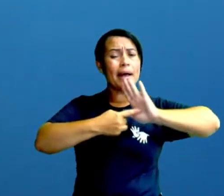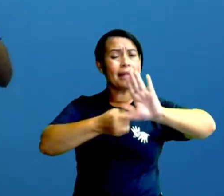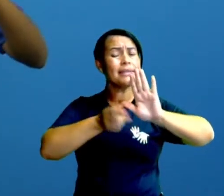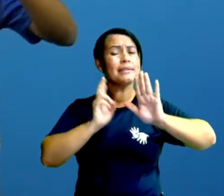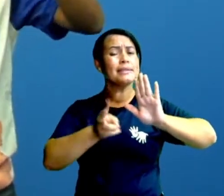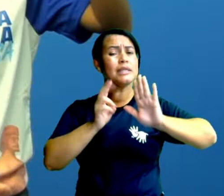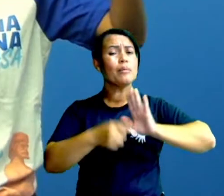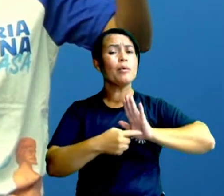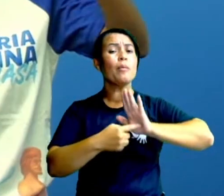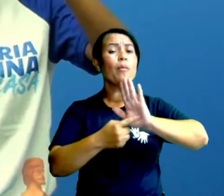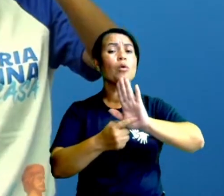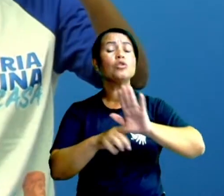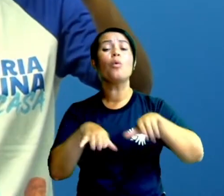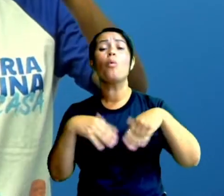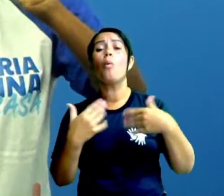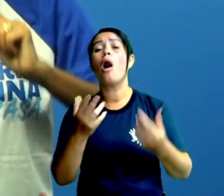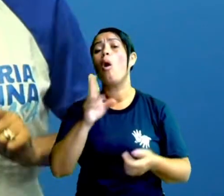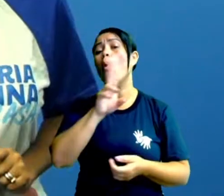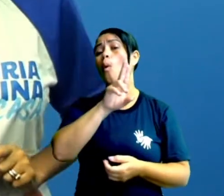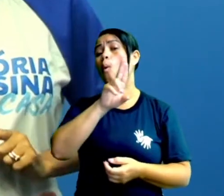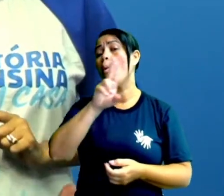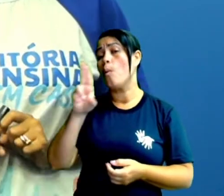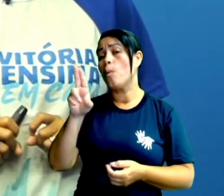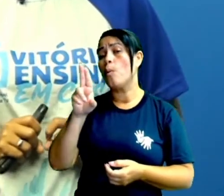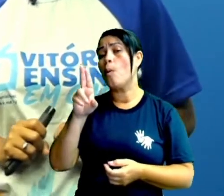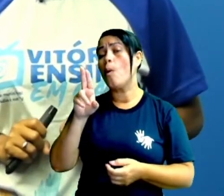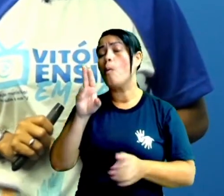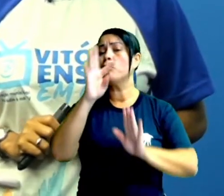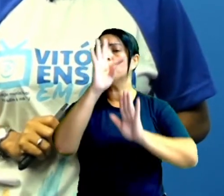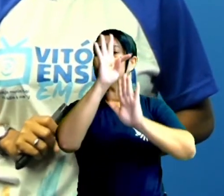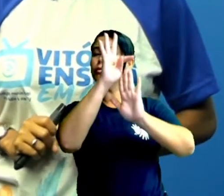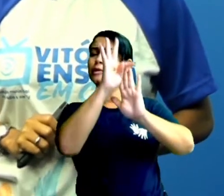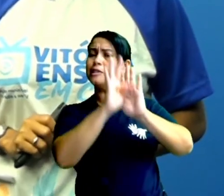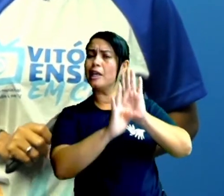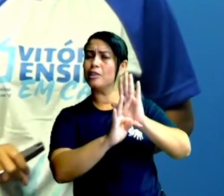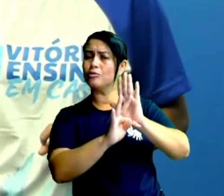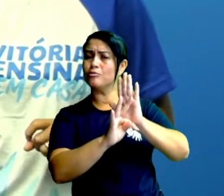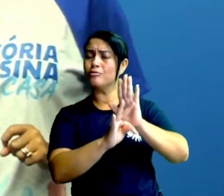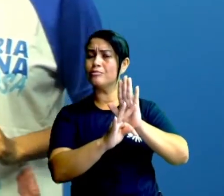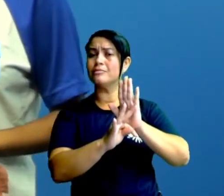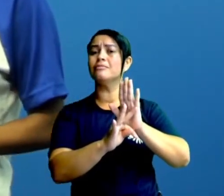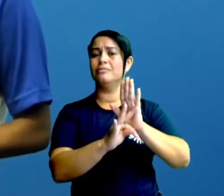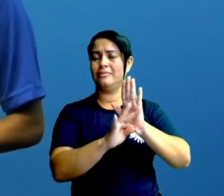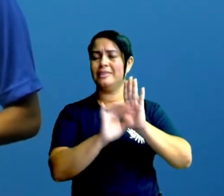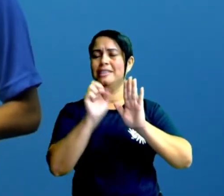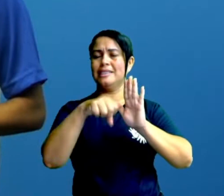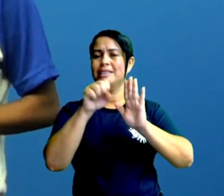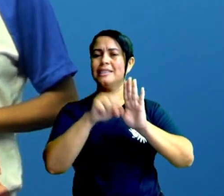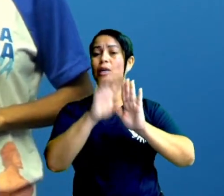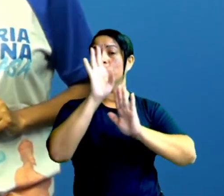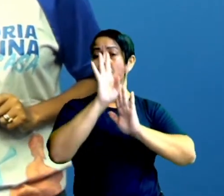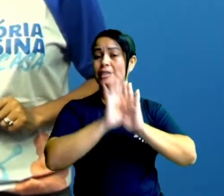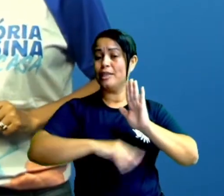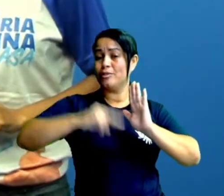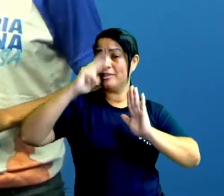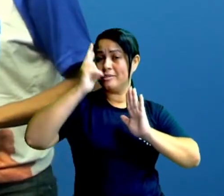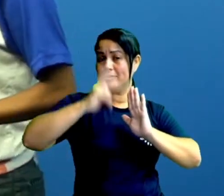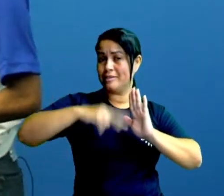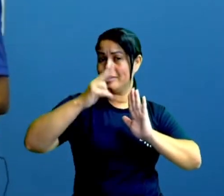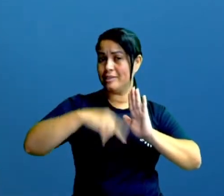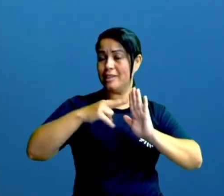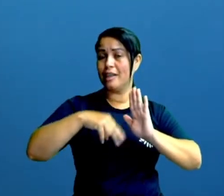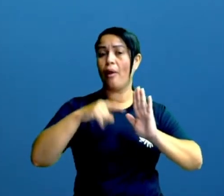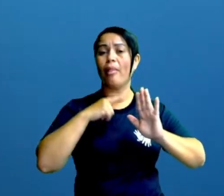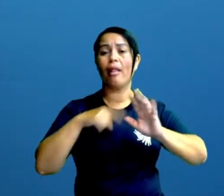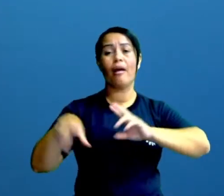indicando Qual é o nome daquele determinado textinho isso mesmo desde que a gente acabou de